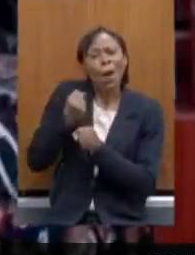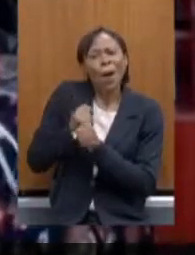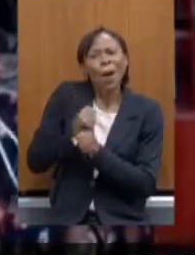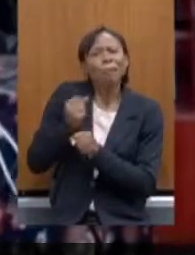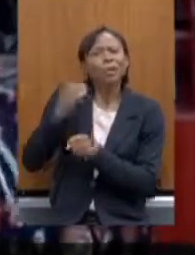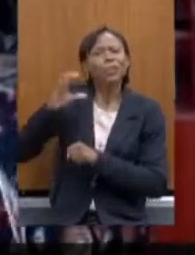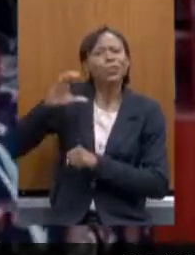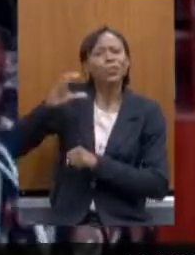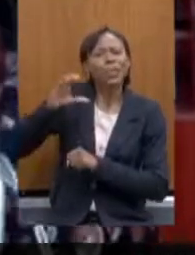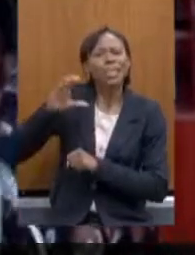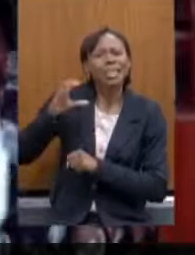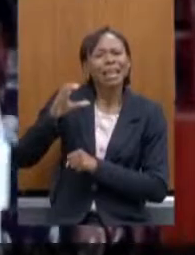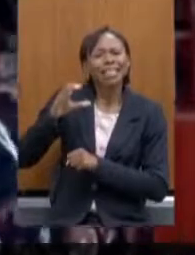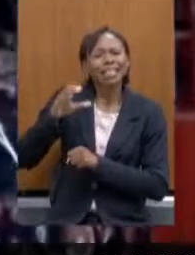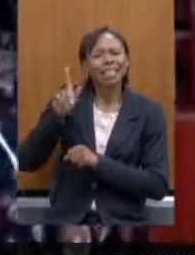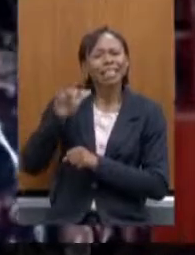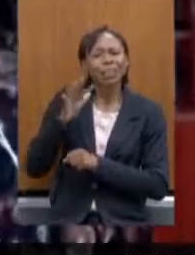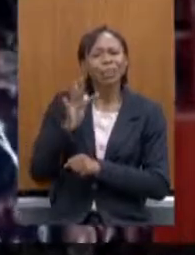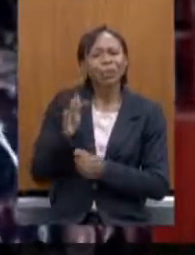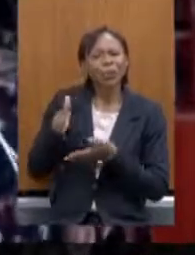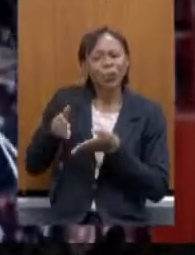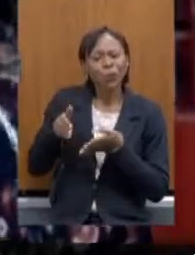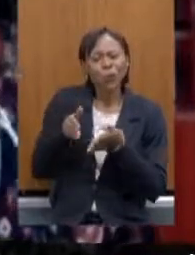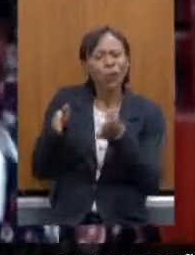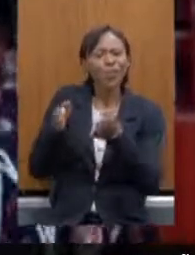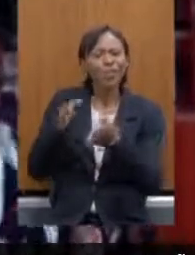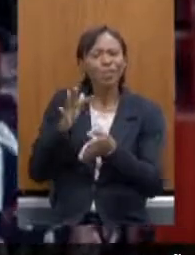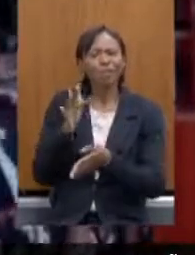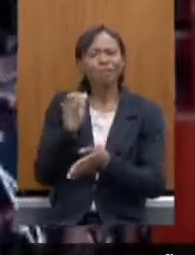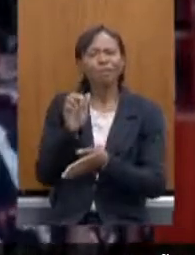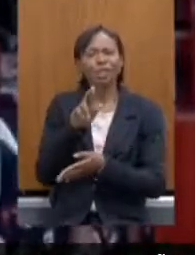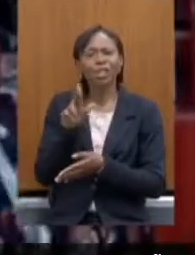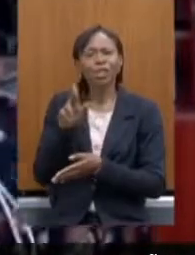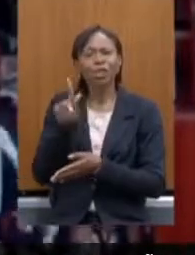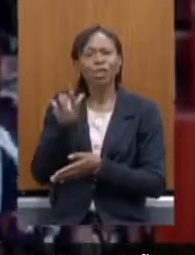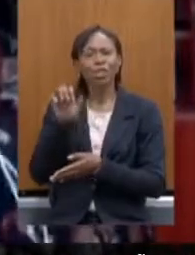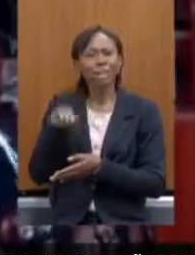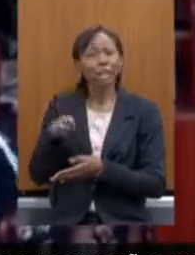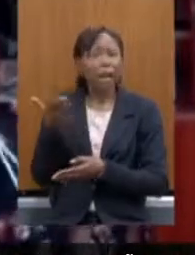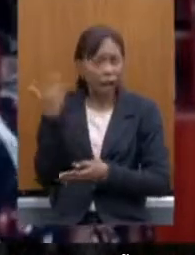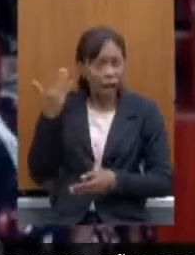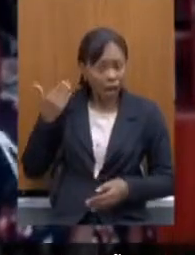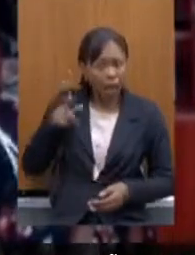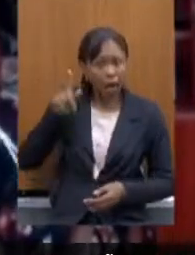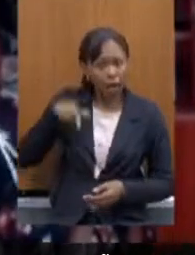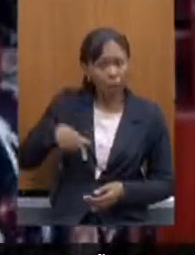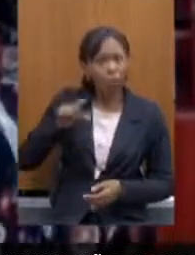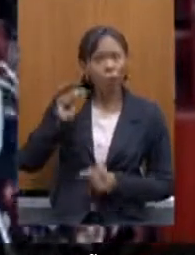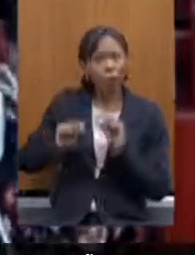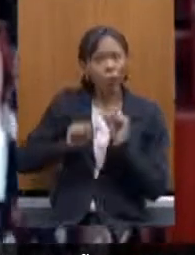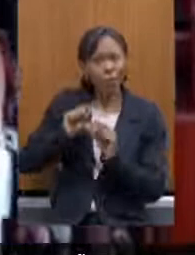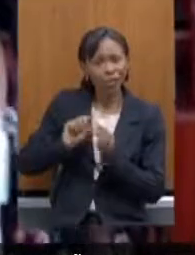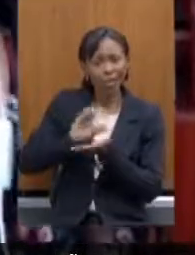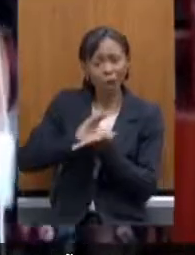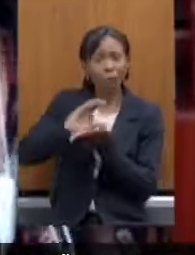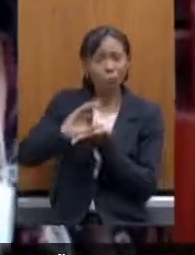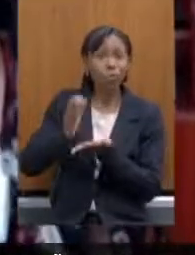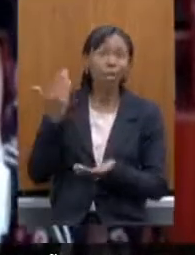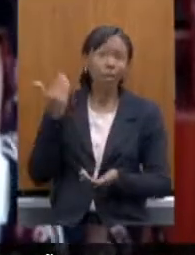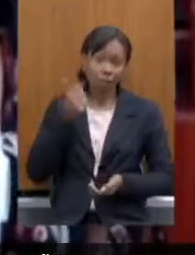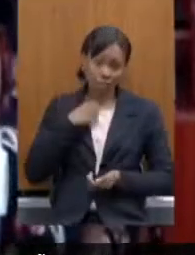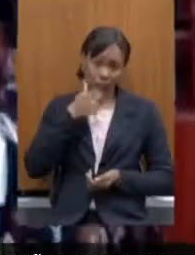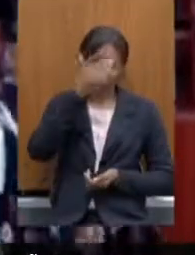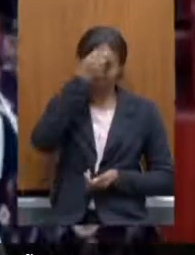contagem que aliás e foram buscar os recursos na época em que eu era prefeita obras que